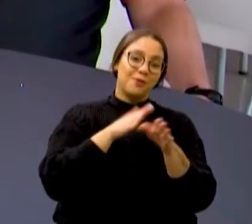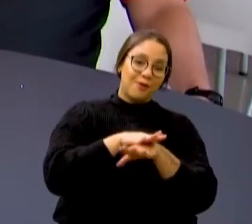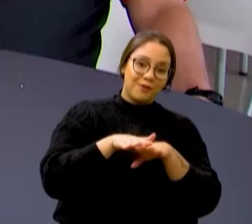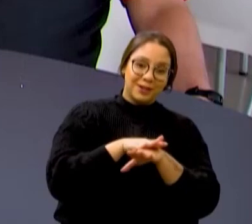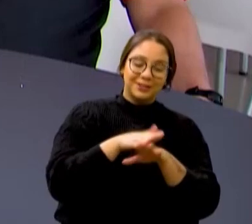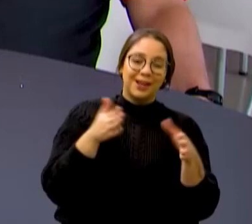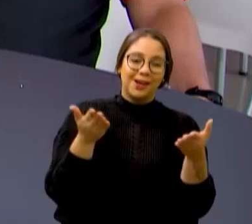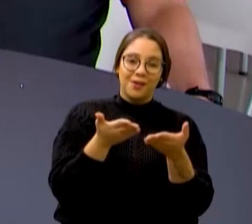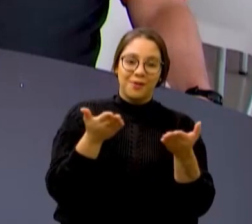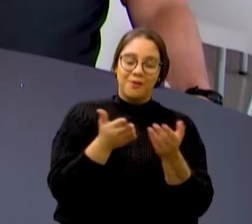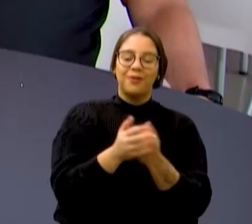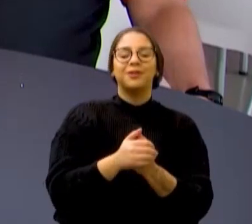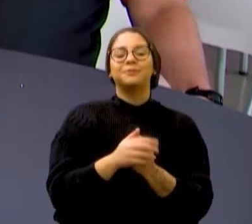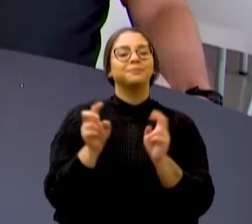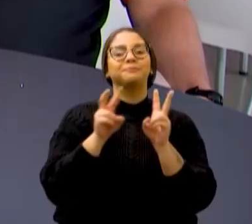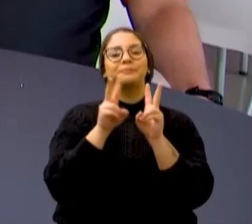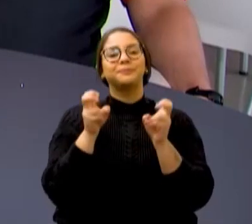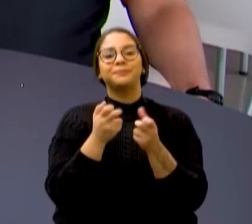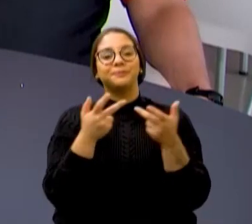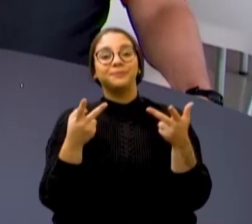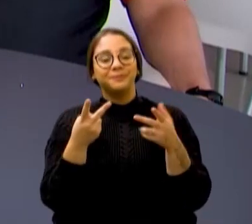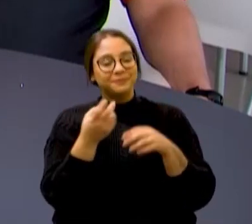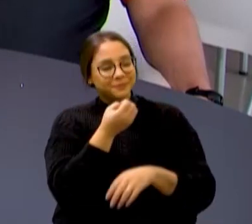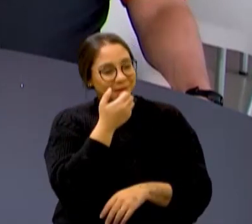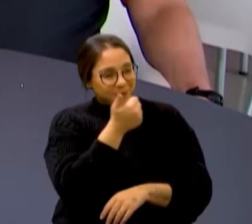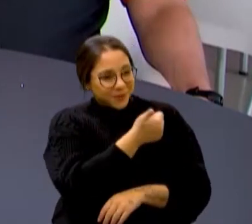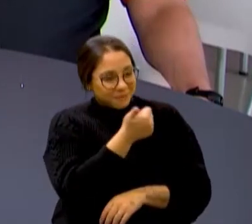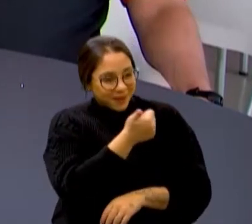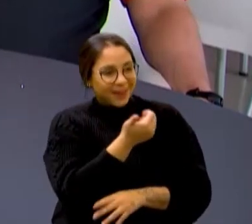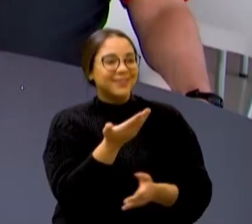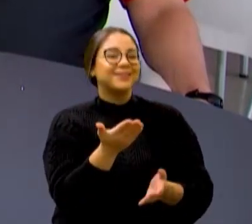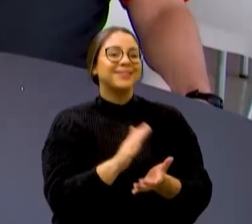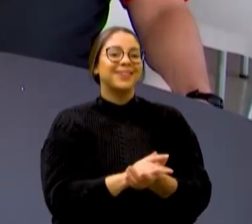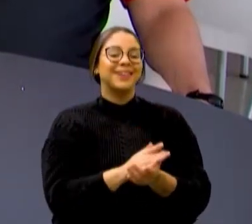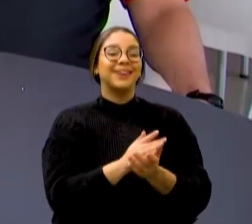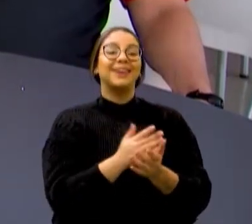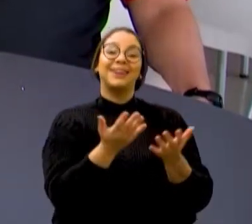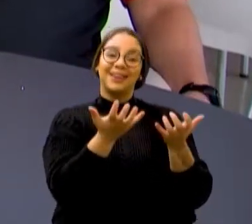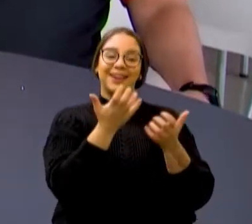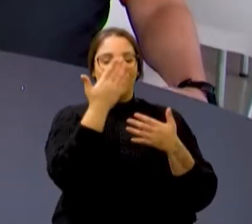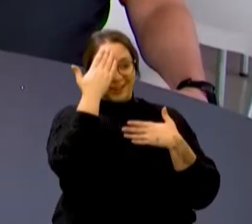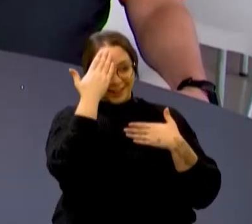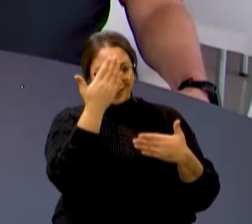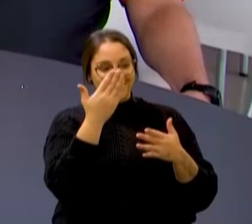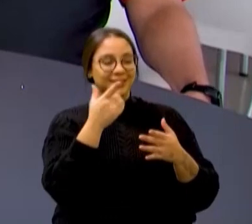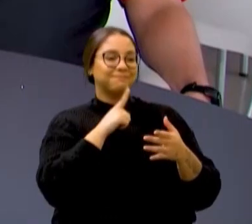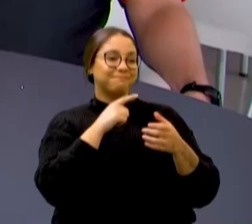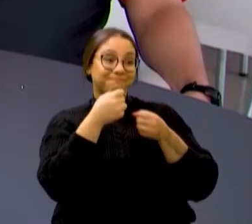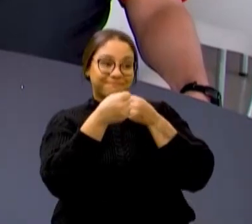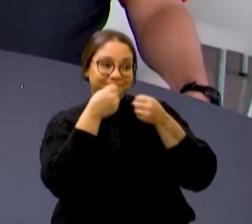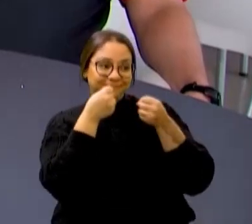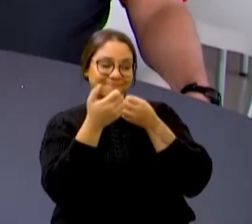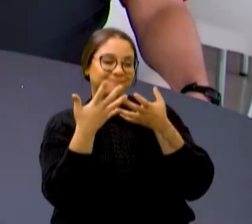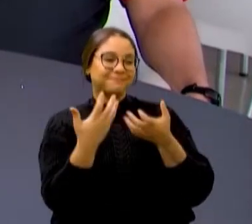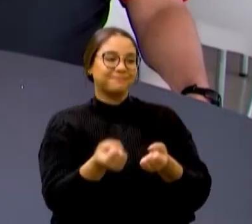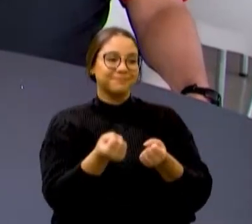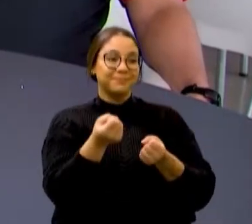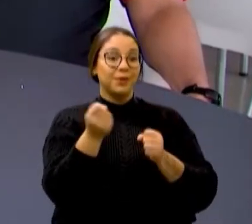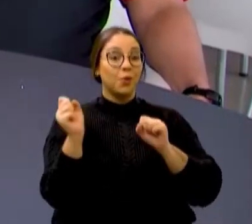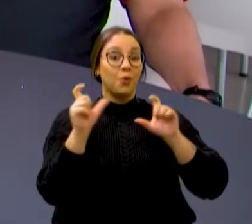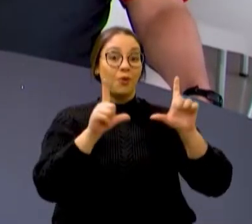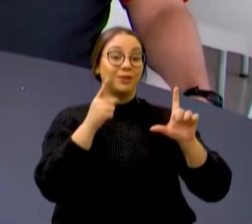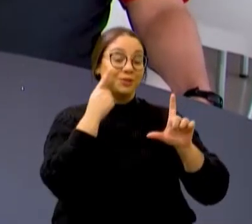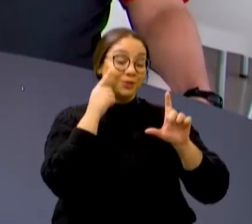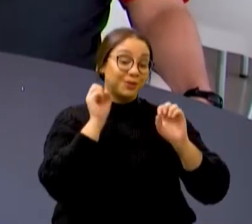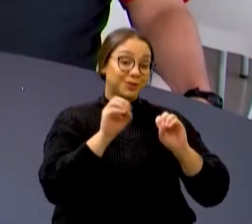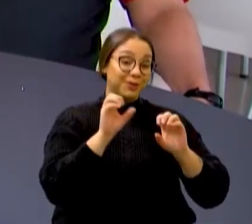um papo conosco, falar a respeito dessa situação. Tudo bom, Neto? Antes de mais nada, muito obrigado por atender a nossa reportagem aqui, o quadro